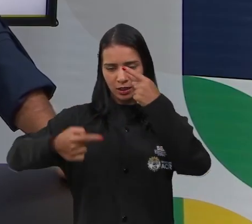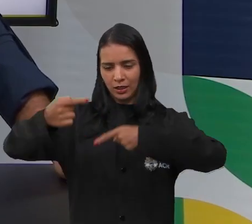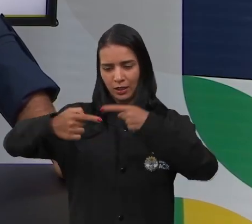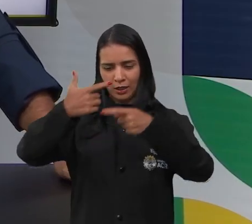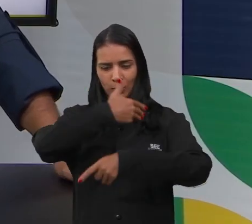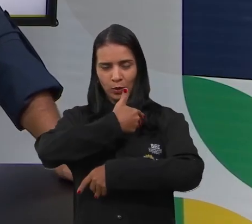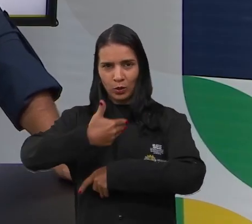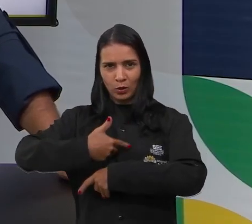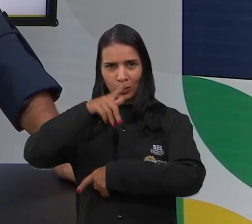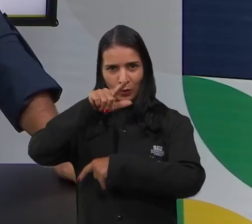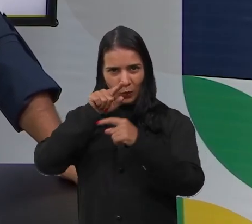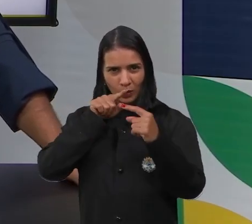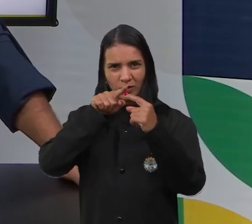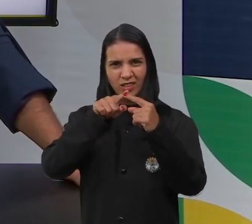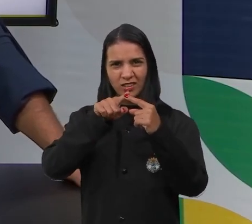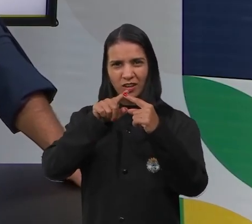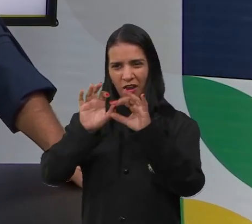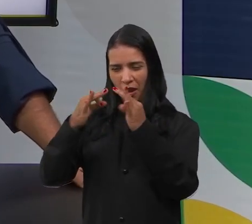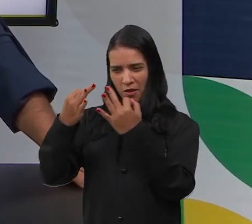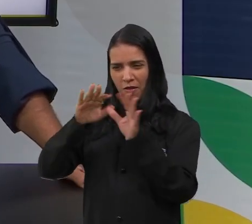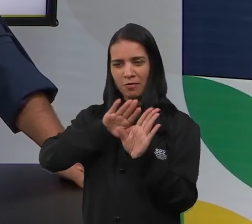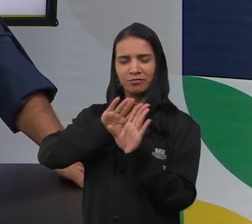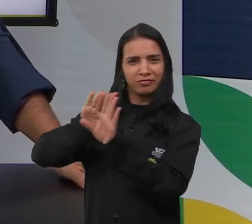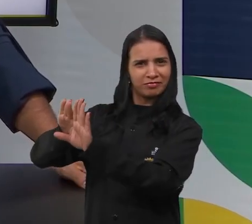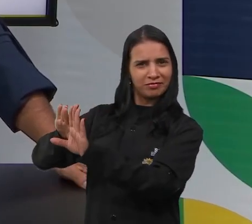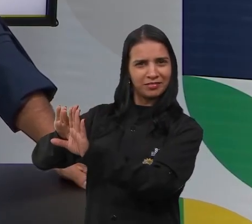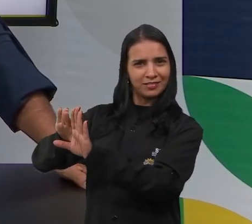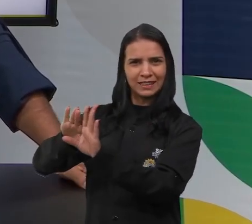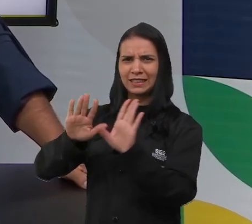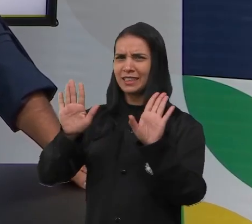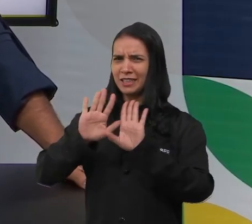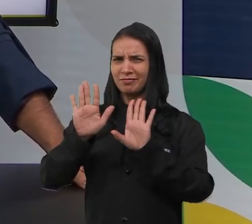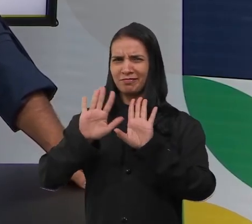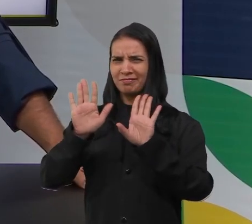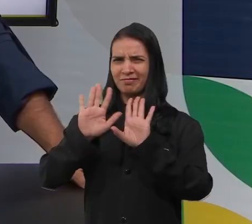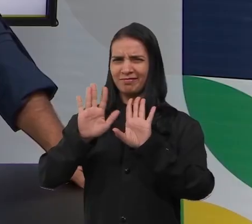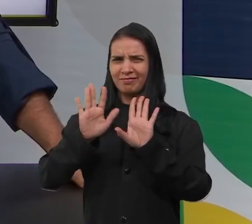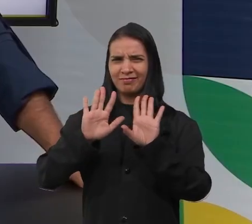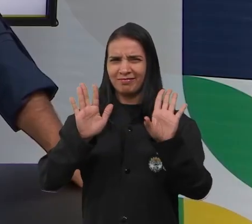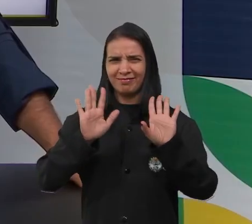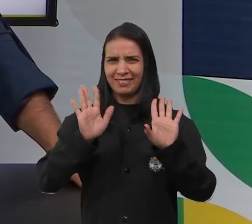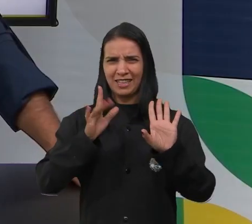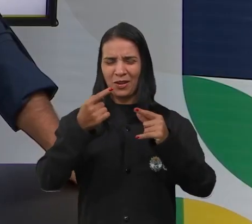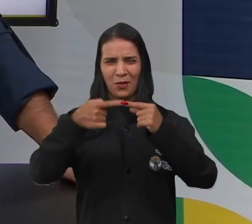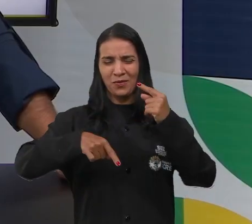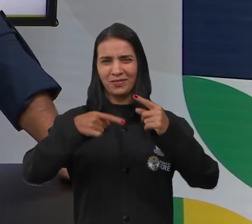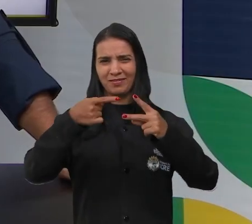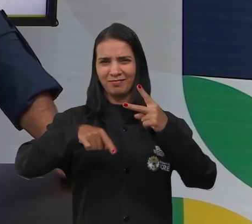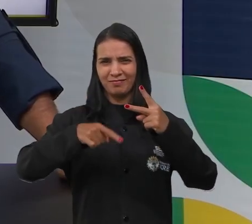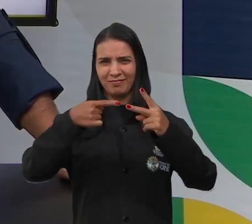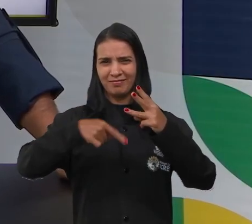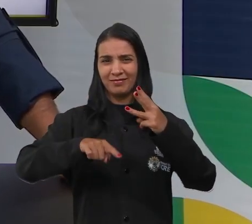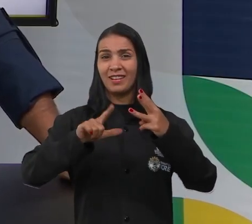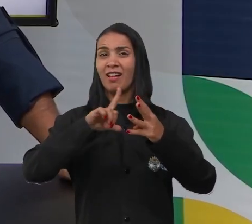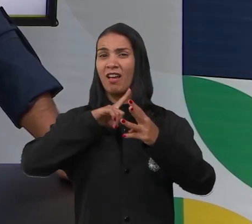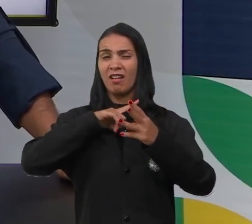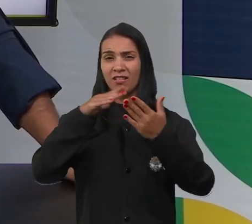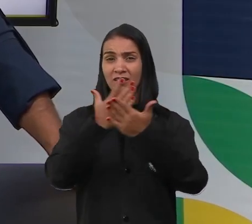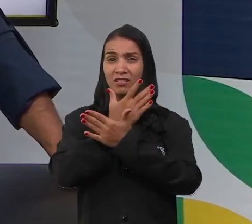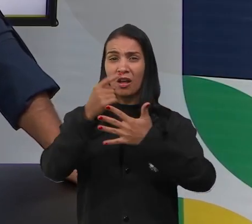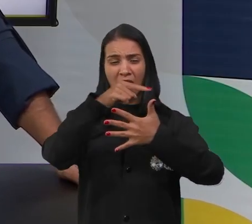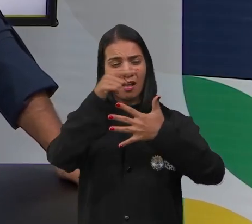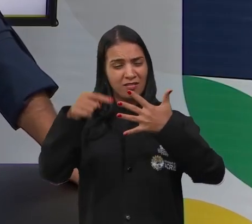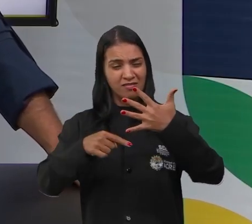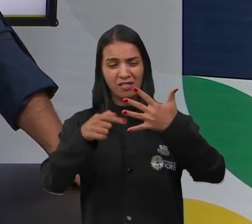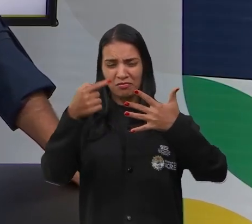tipo, nada de família. Esquece a tua família. Não. Vejo que tem algumas alternativas que a gente,